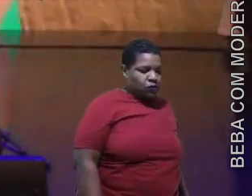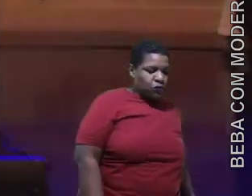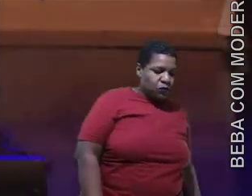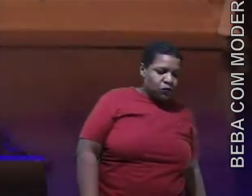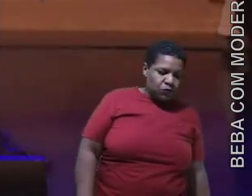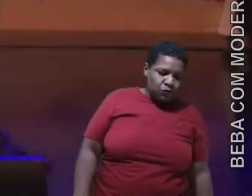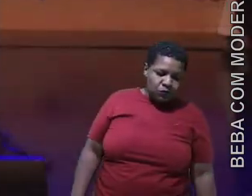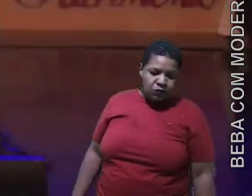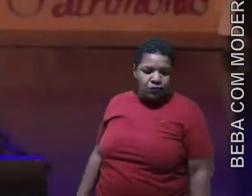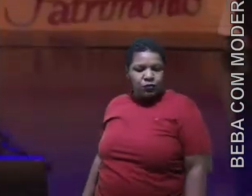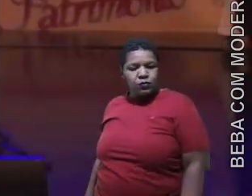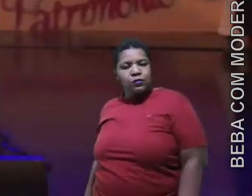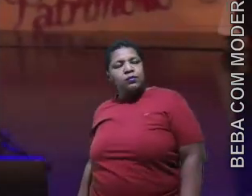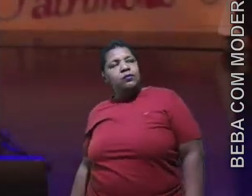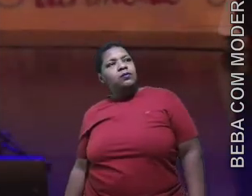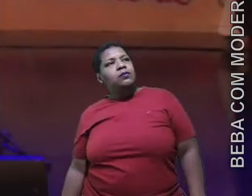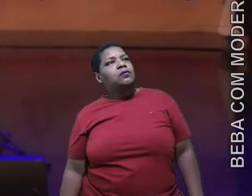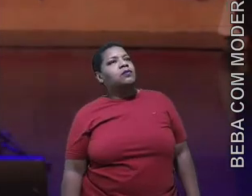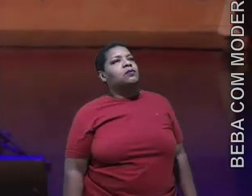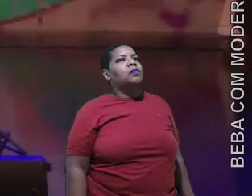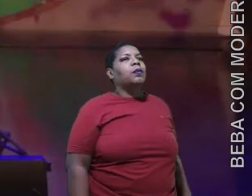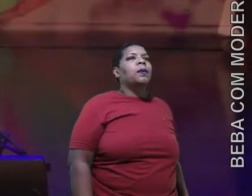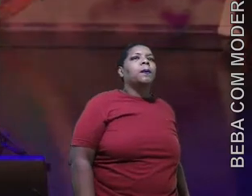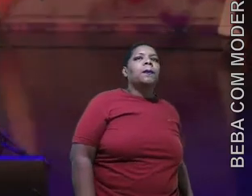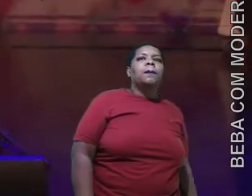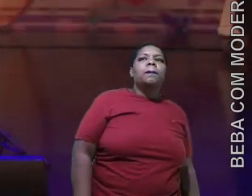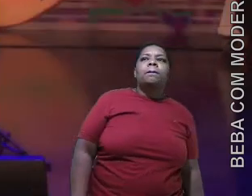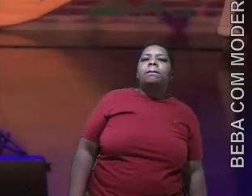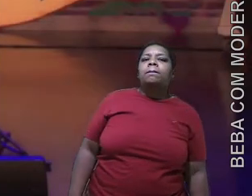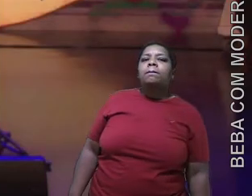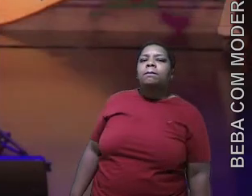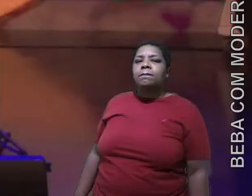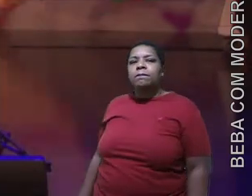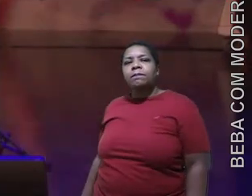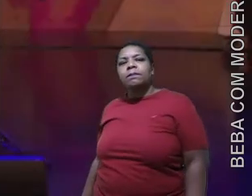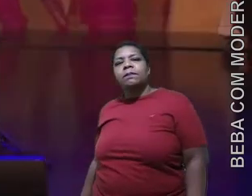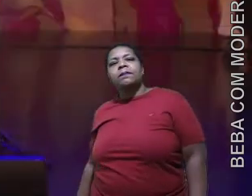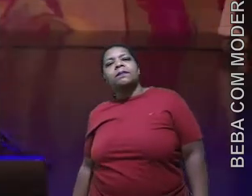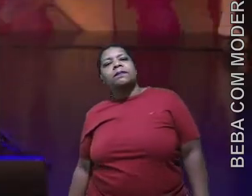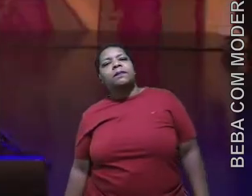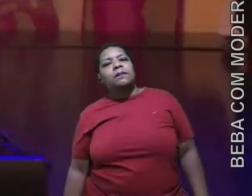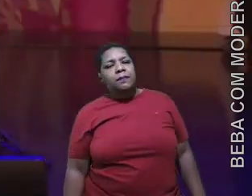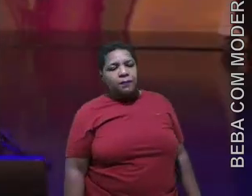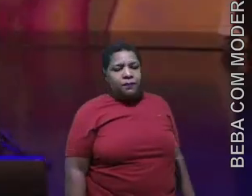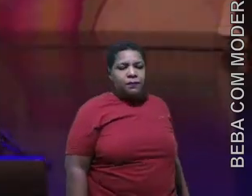E aí E aí